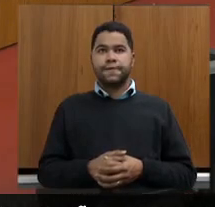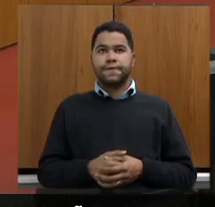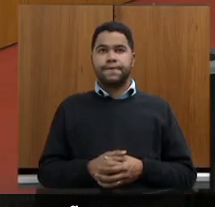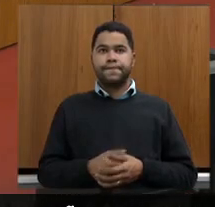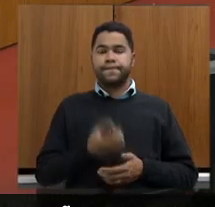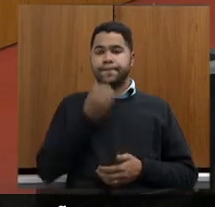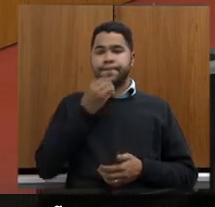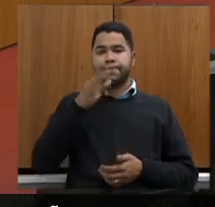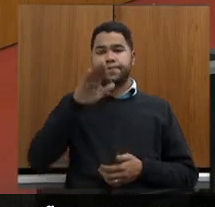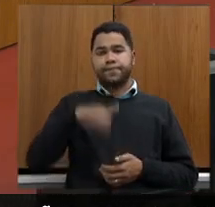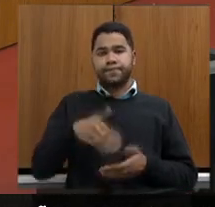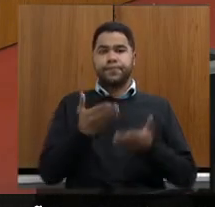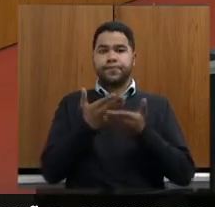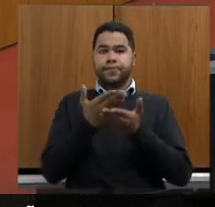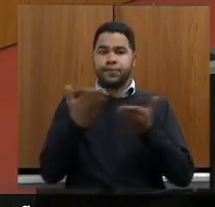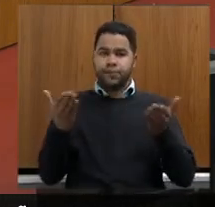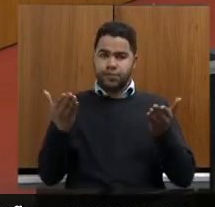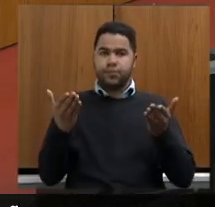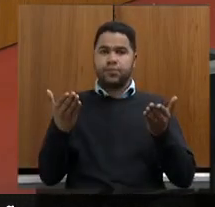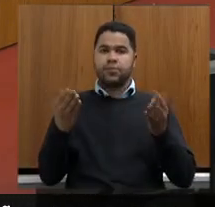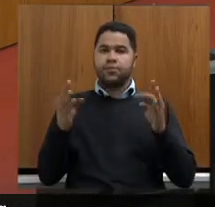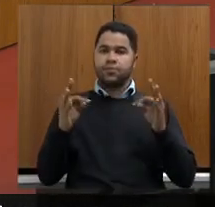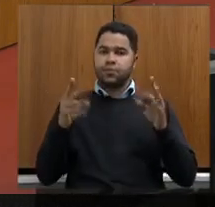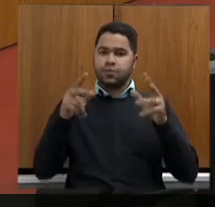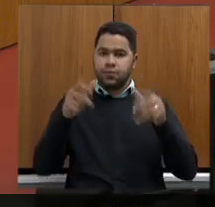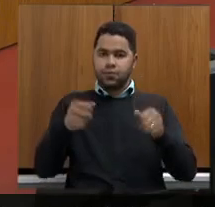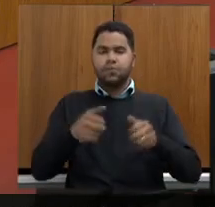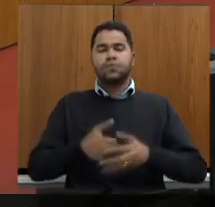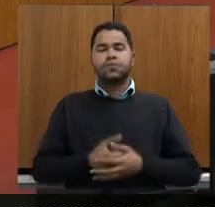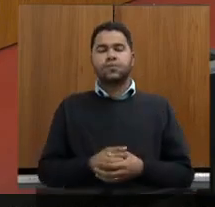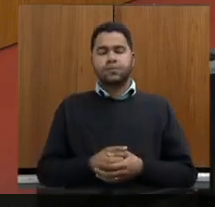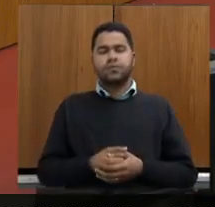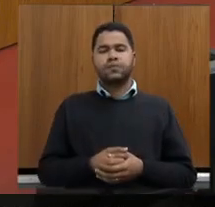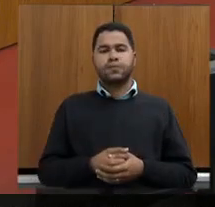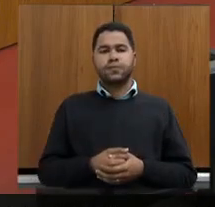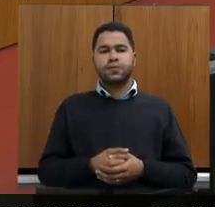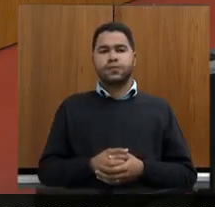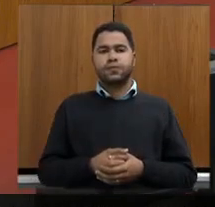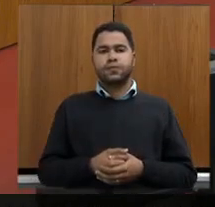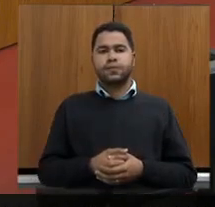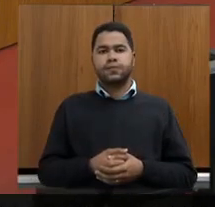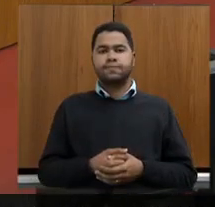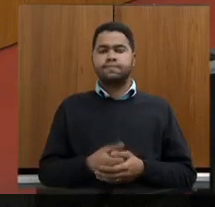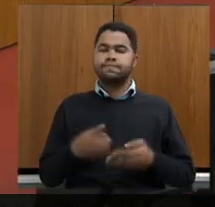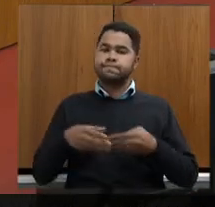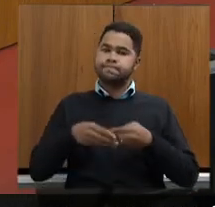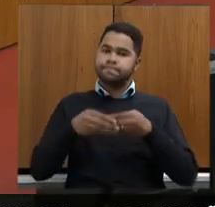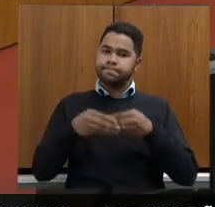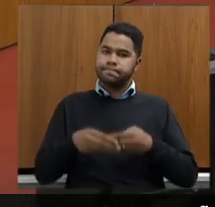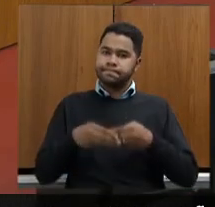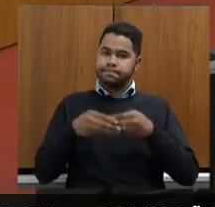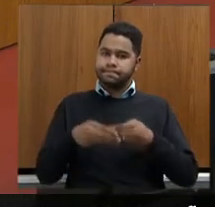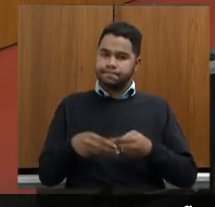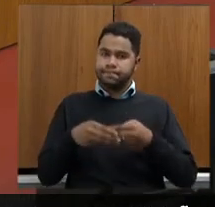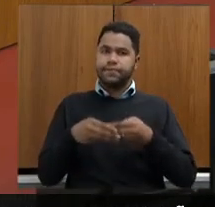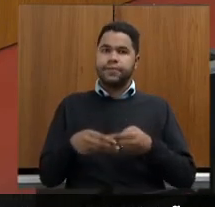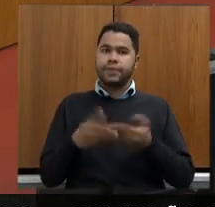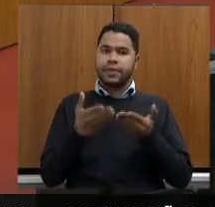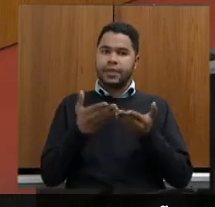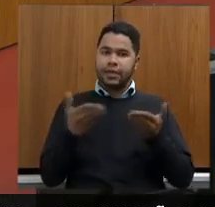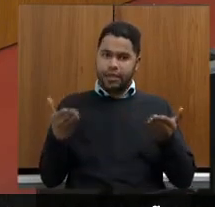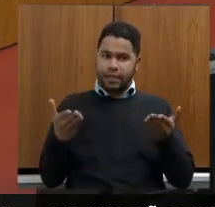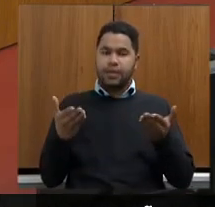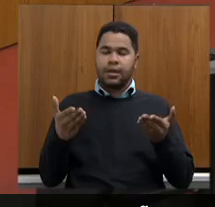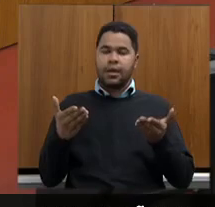Oi boa tarde a todos boa tarde a todos cumprimento a